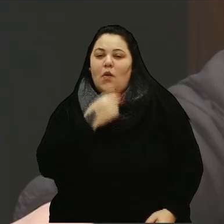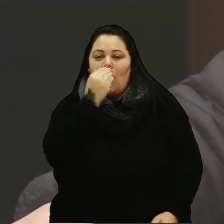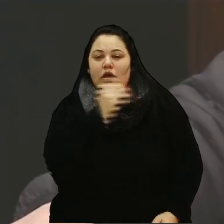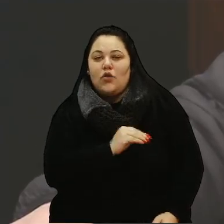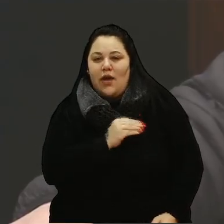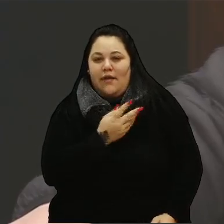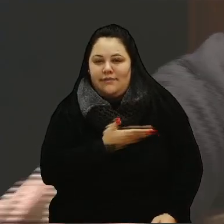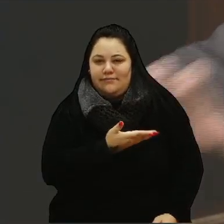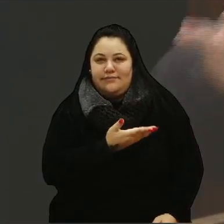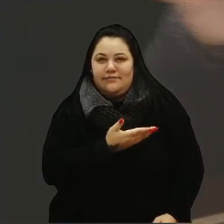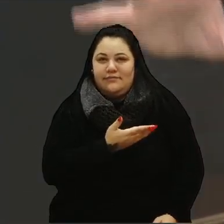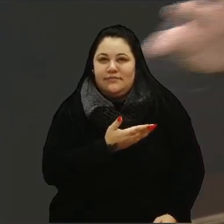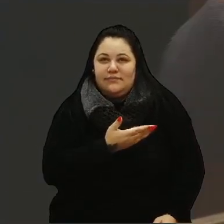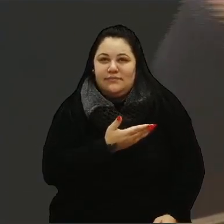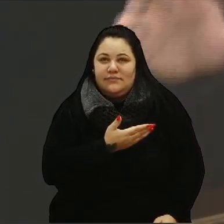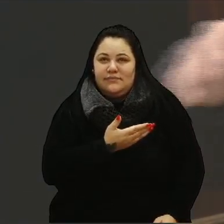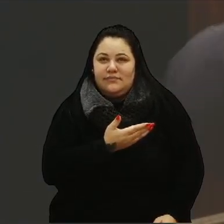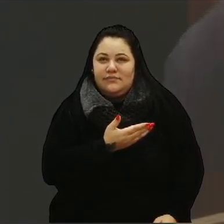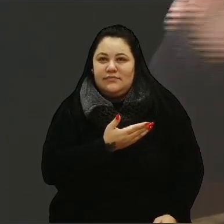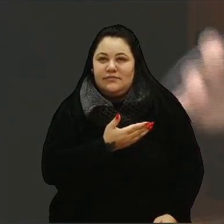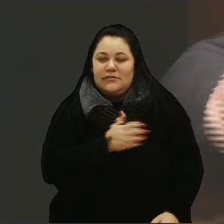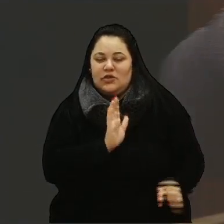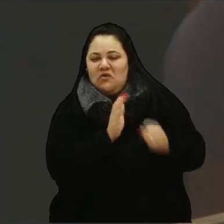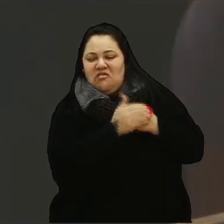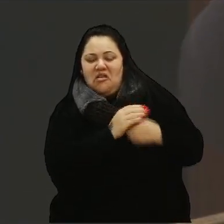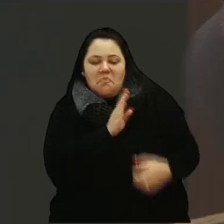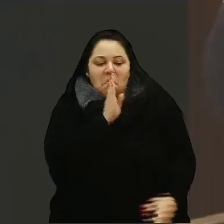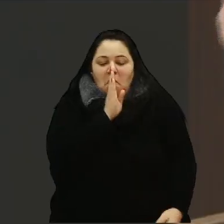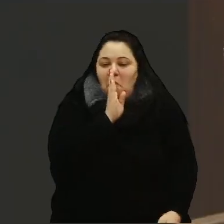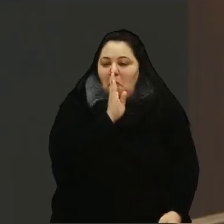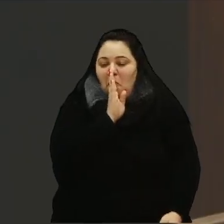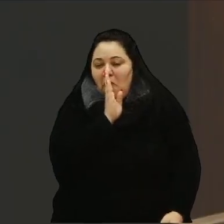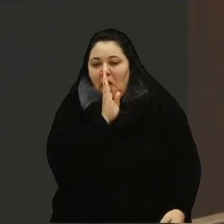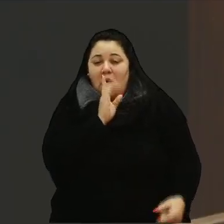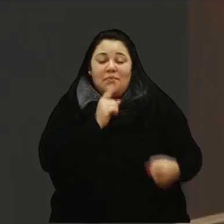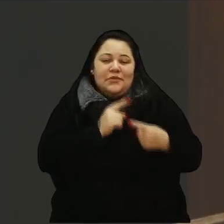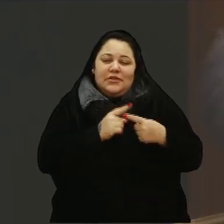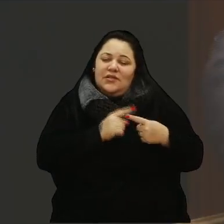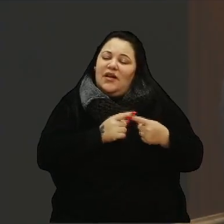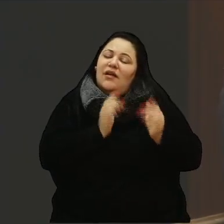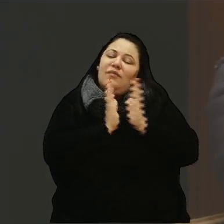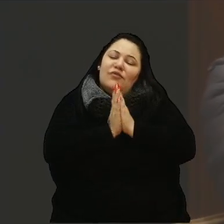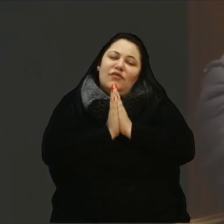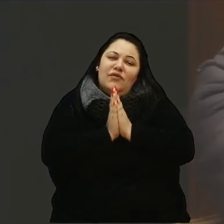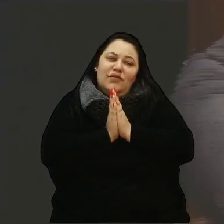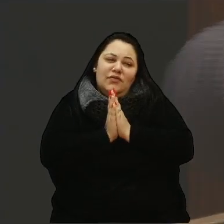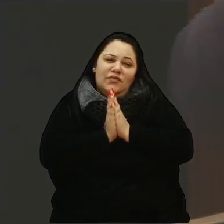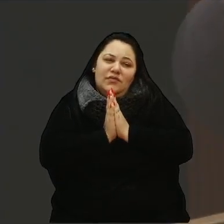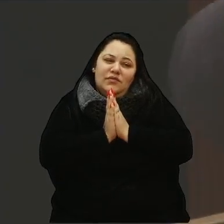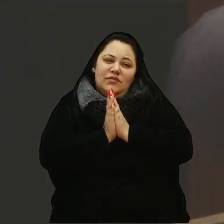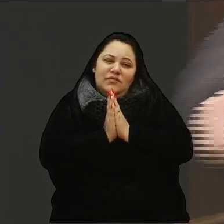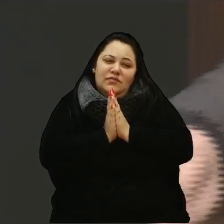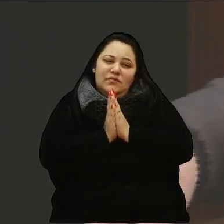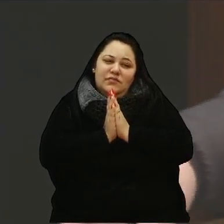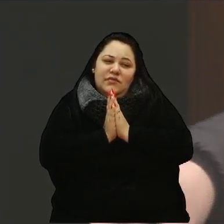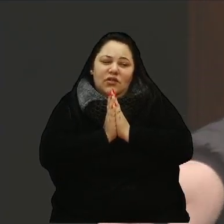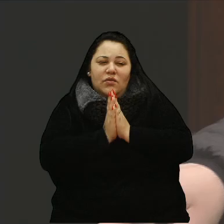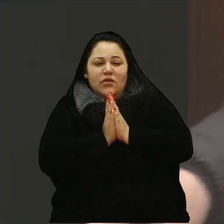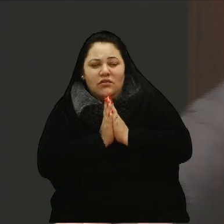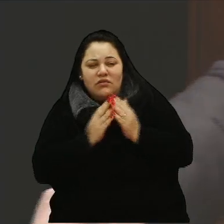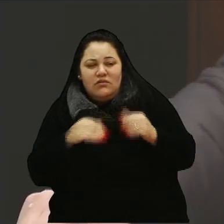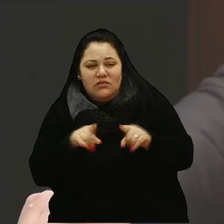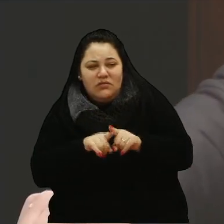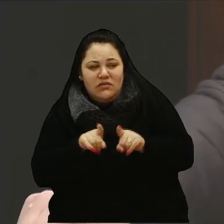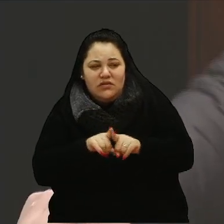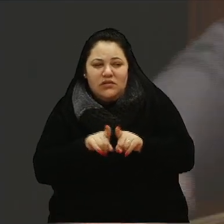isso ficar às escusas, tudo em silêncio, porque é a hipocrisia desse governo que está vindo à tona. E no final das contas, quem foi que pagou o